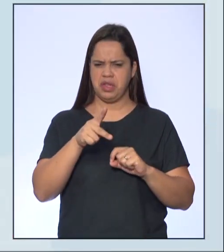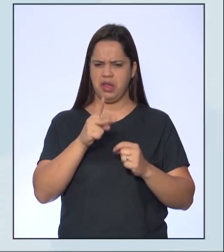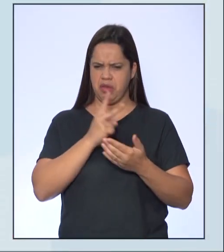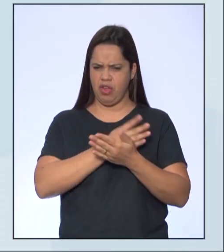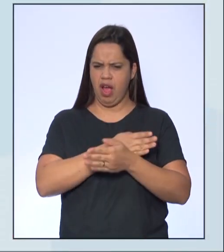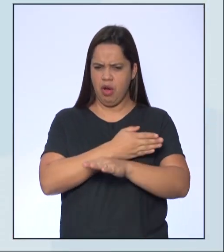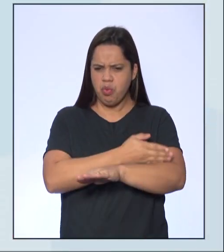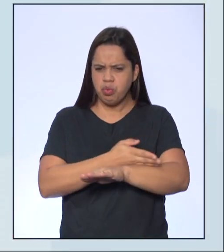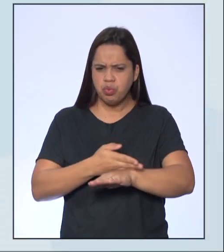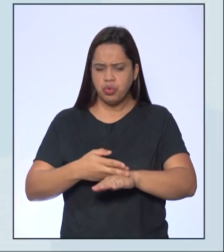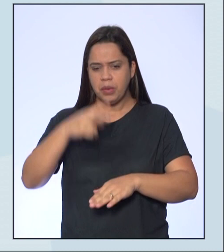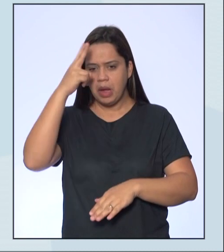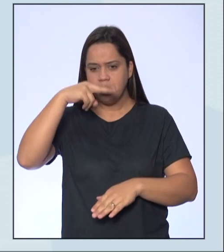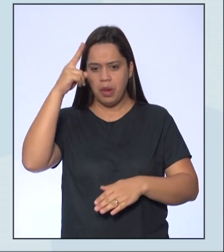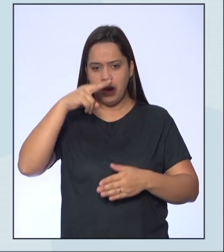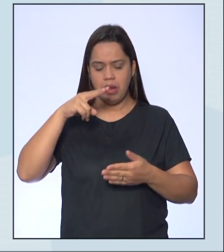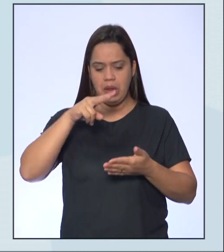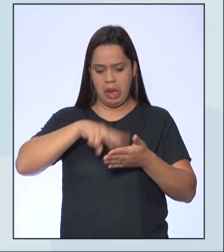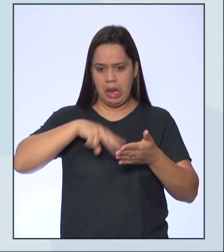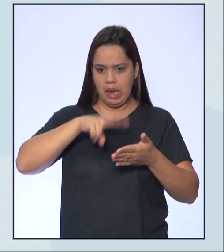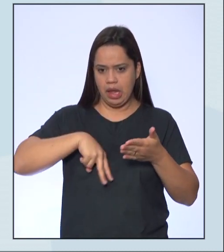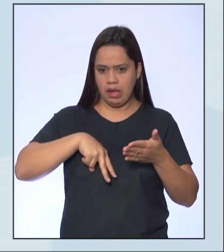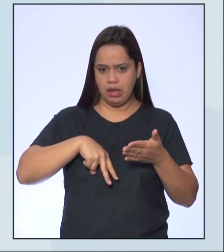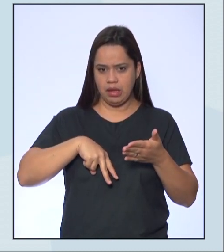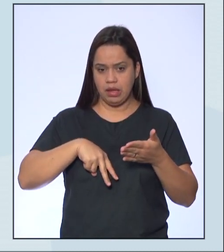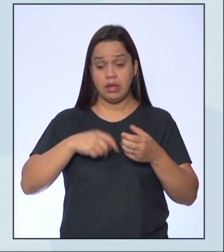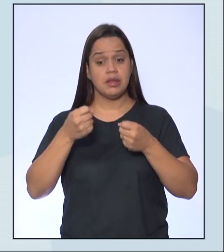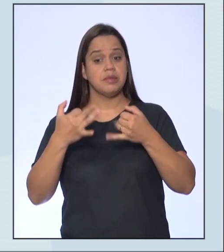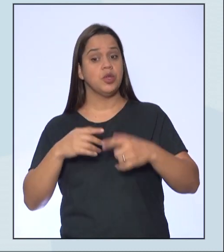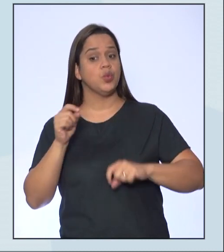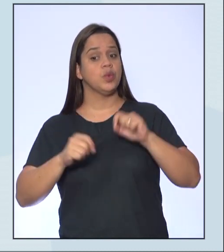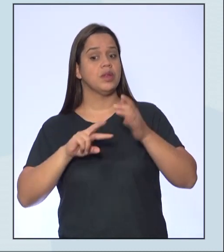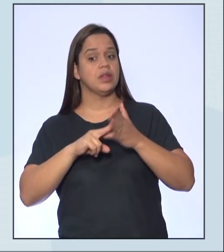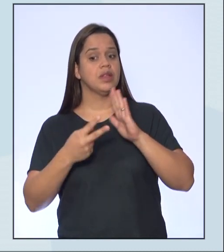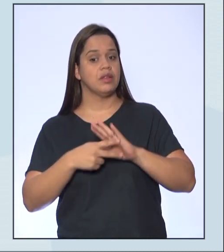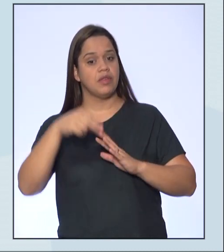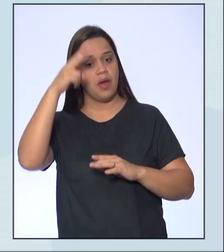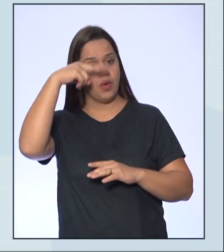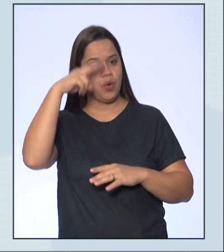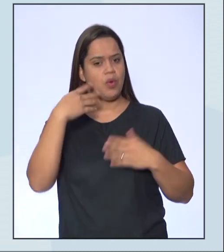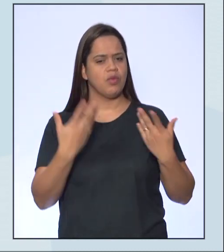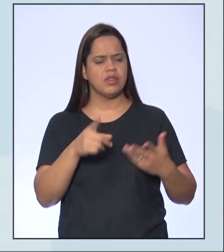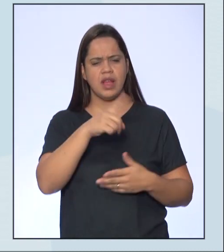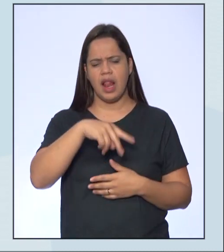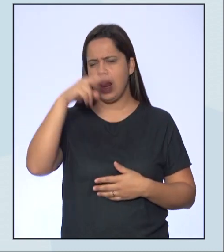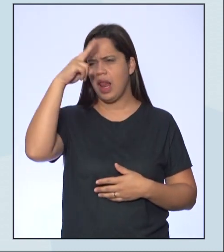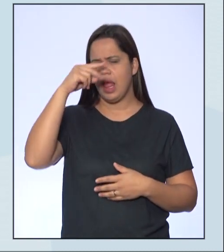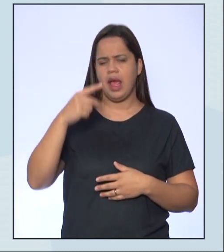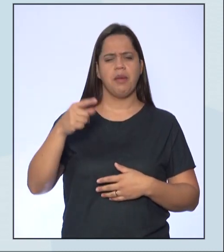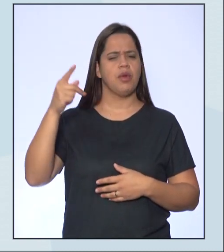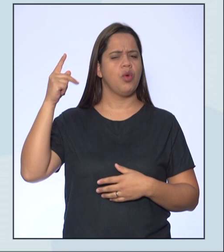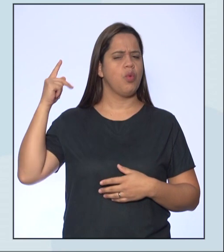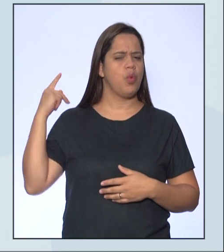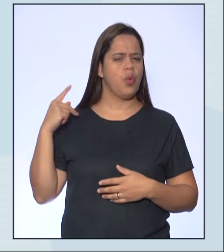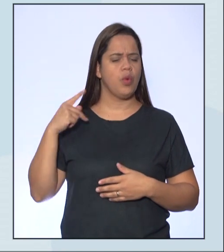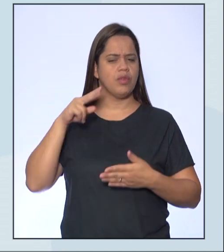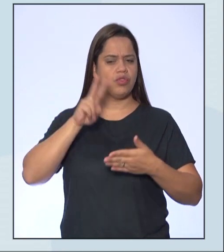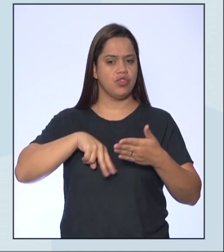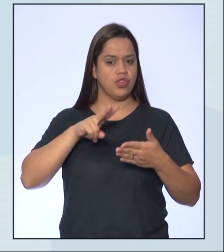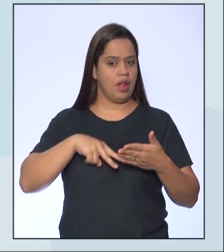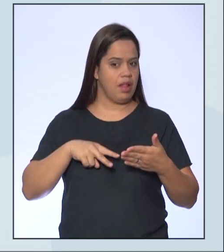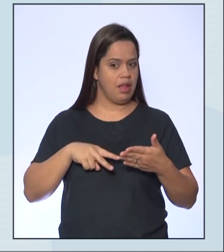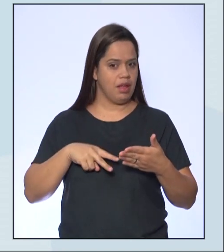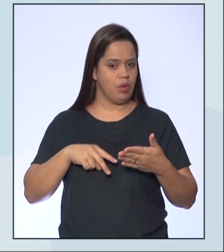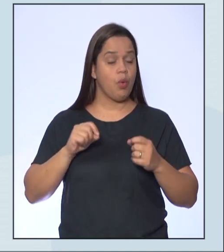fábulas? Explique o que é uma fábula. Você se lembra de alguma fábula que você leu? Qual era o